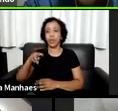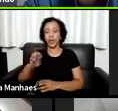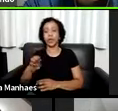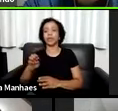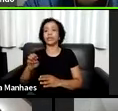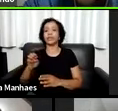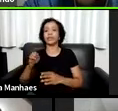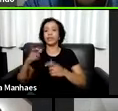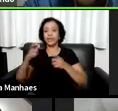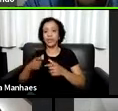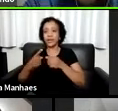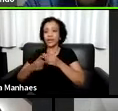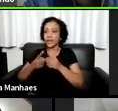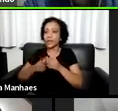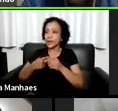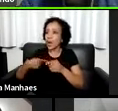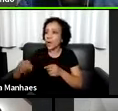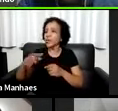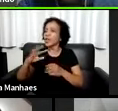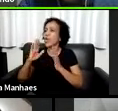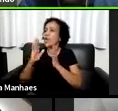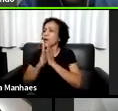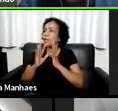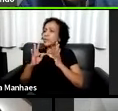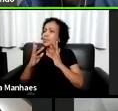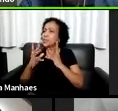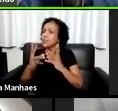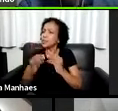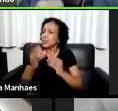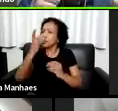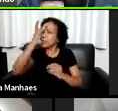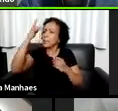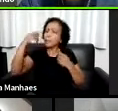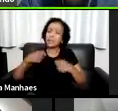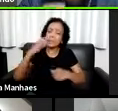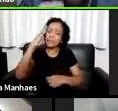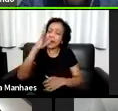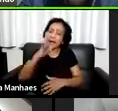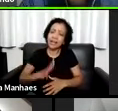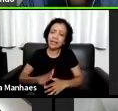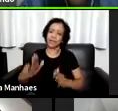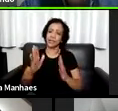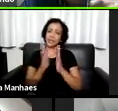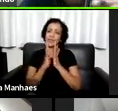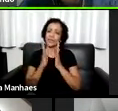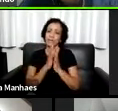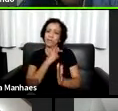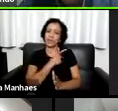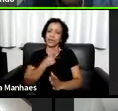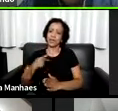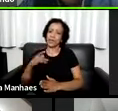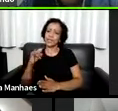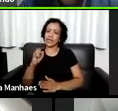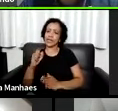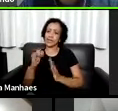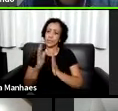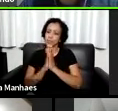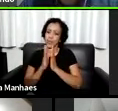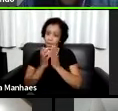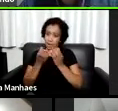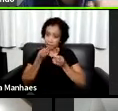o local aqui, mas está conosco aqui, enfim, com tanta gente de todo o Brasil, juntos em oração, pastor Isaías. Se o irmão também quiser dar